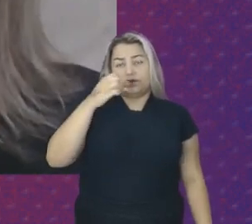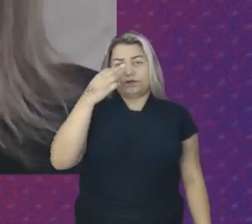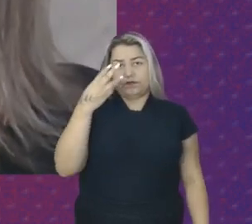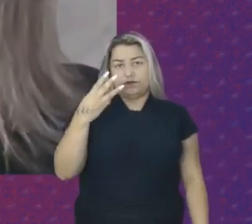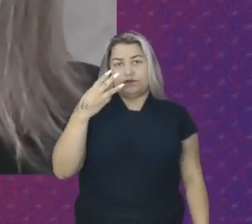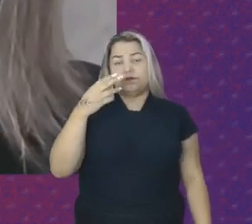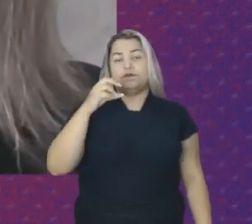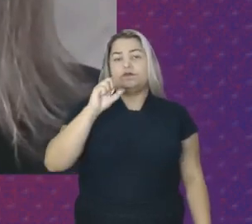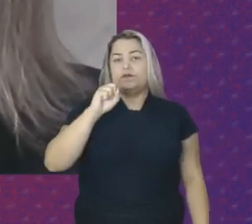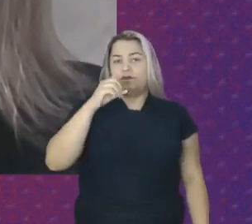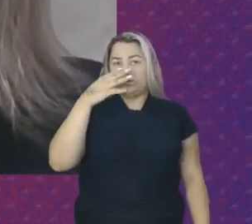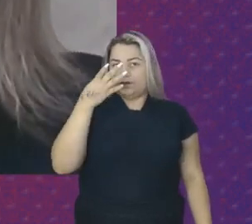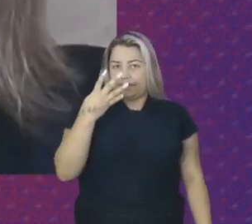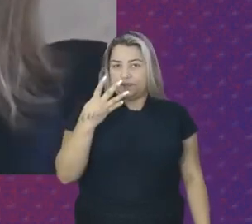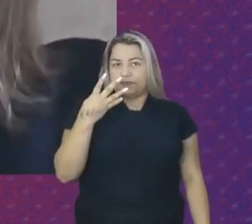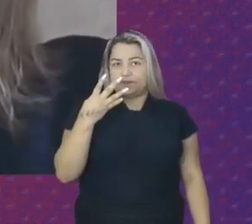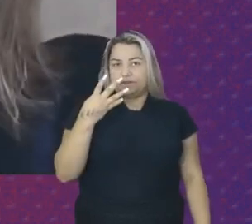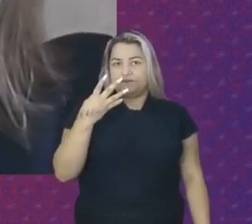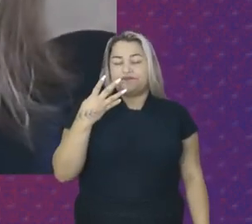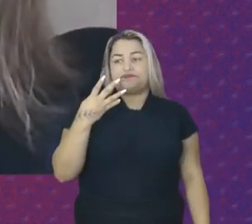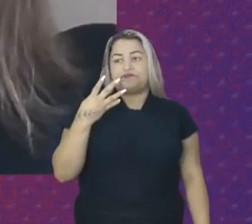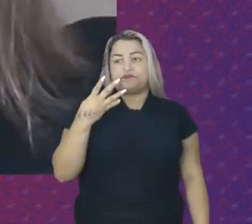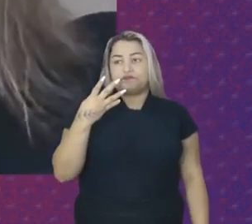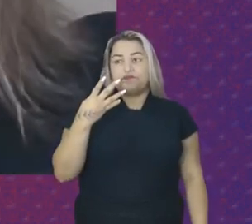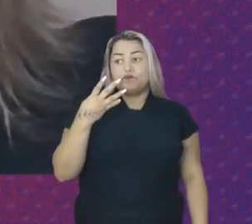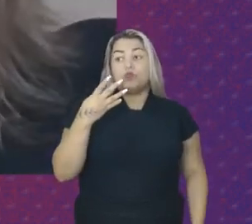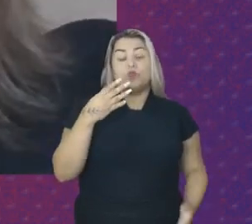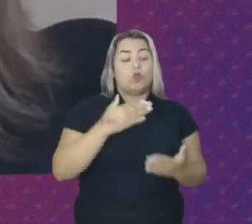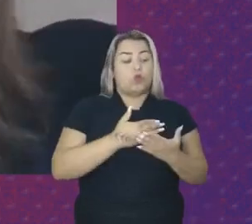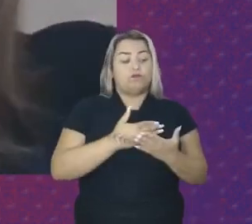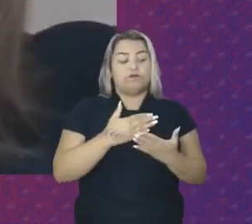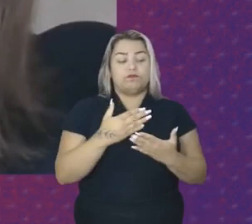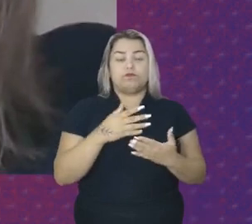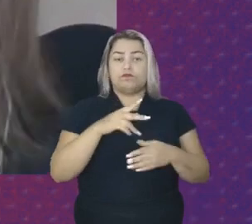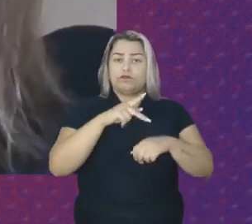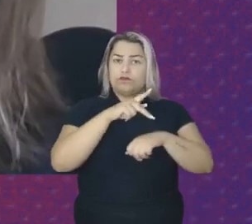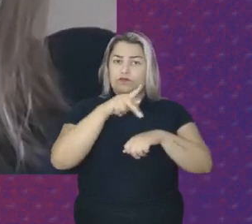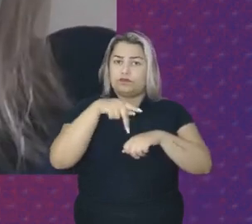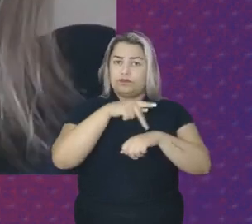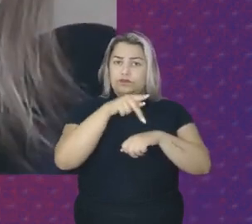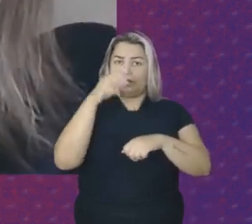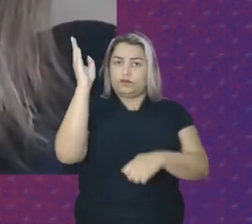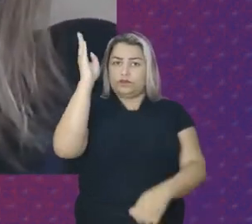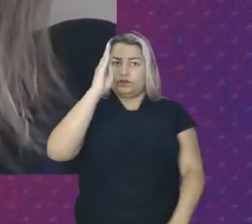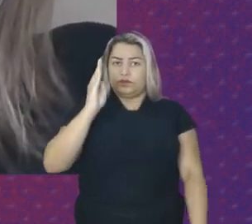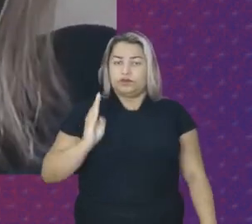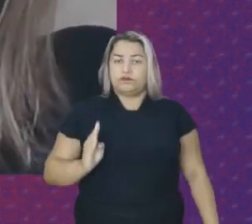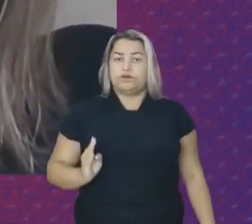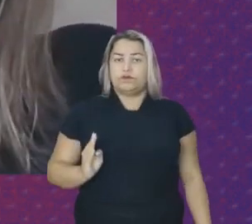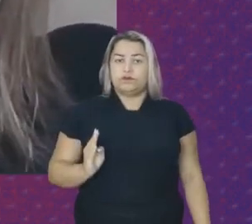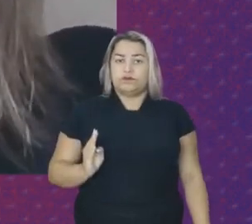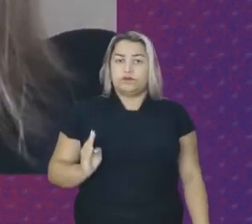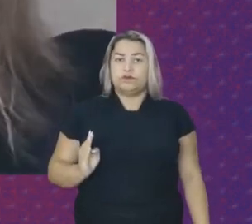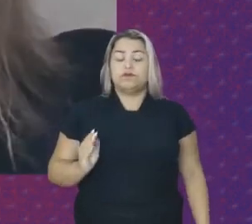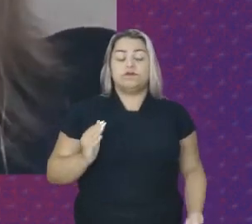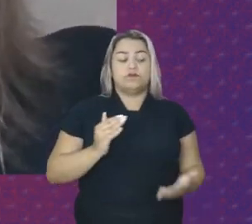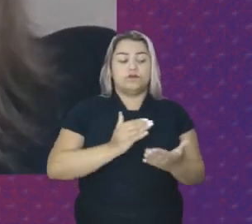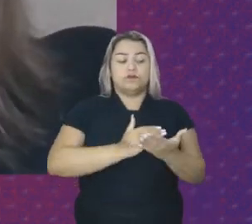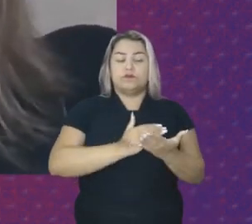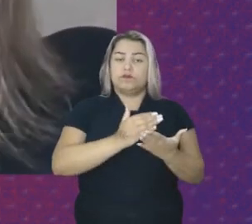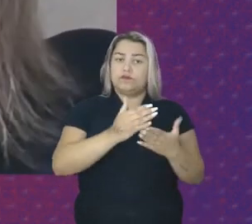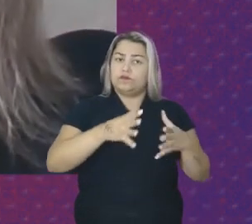1983, 84, começou no nosso país, começou no Brasil, o início